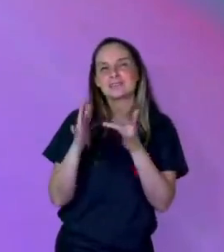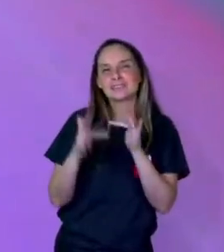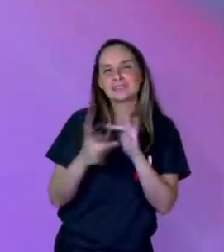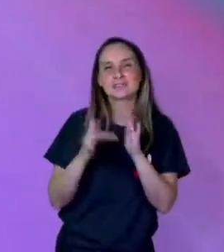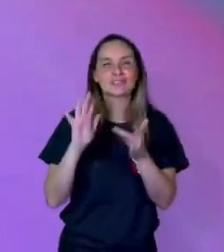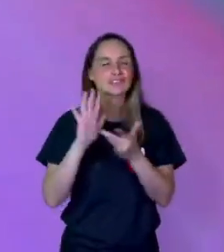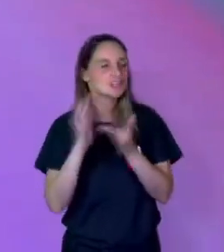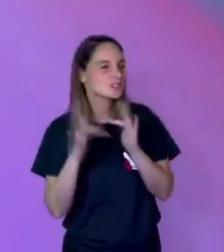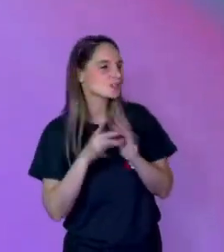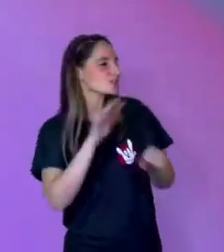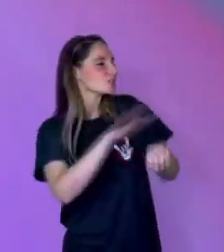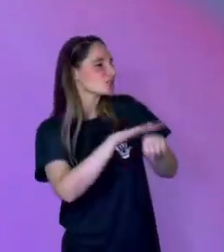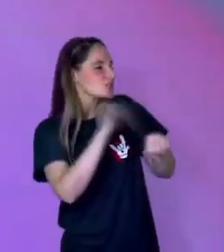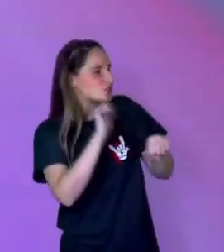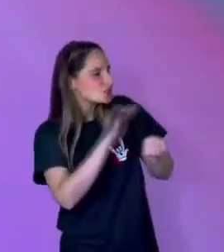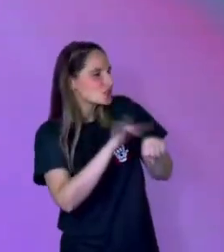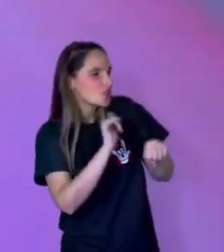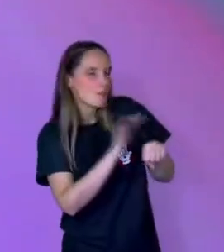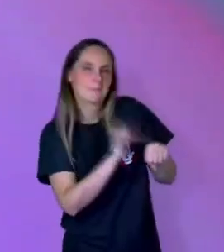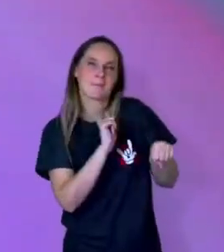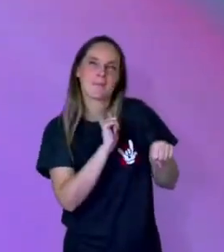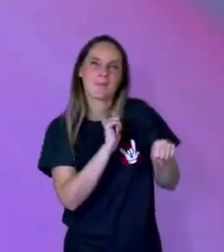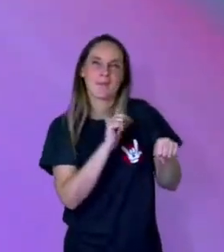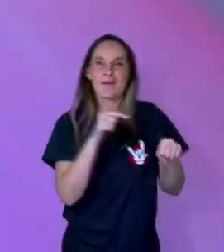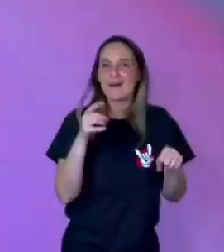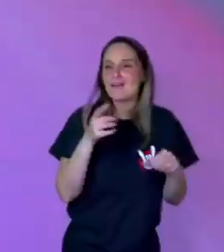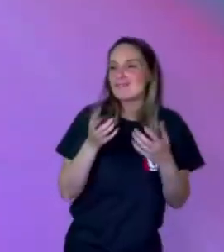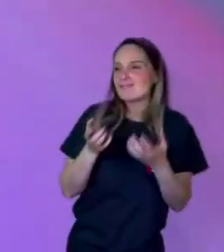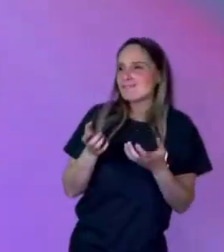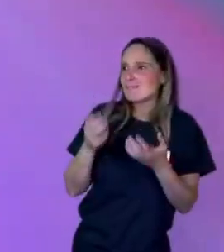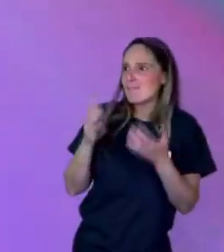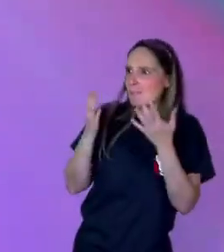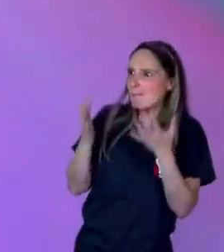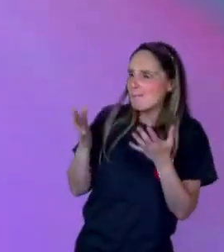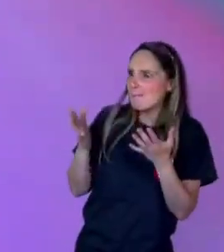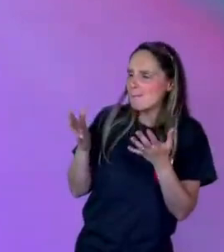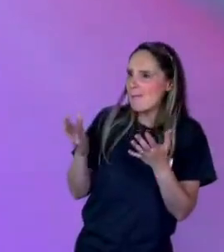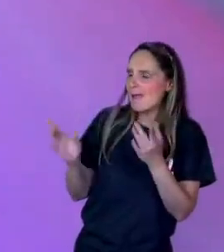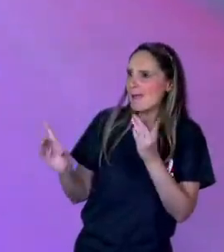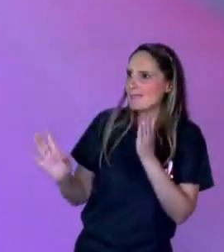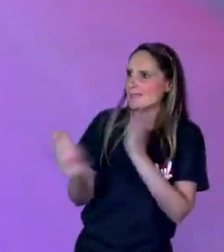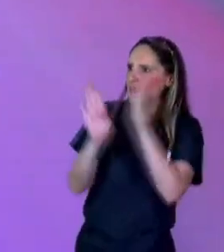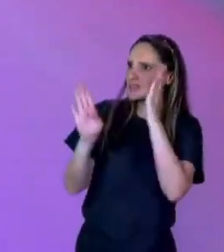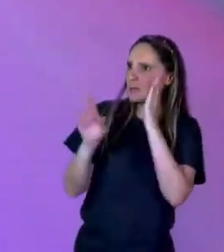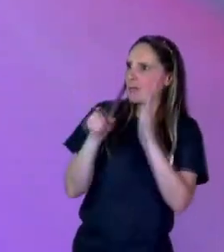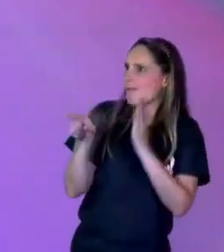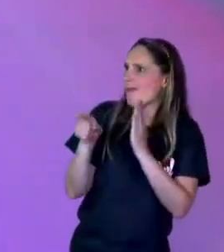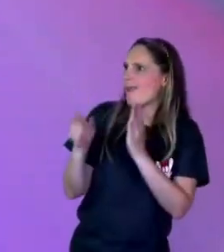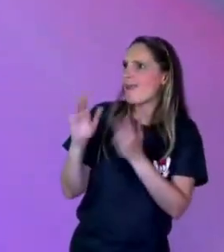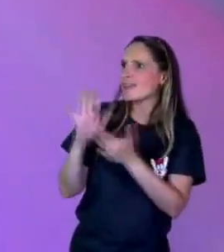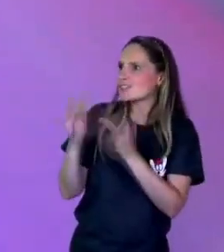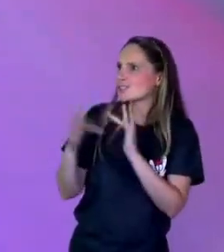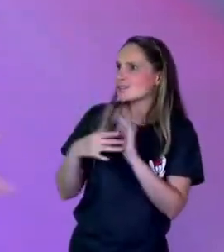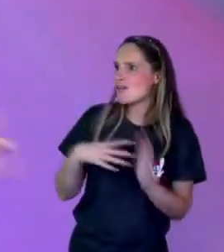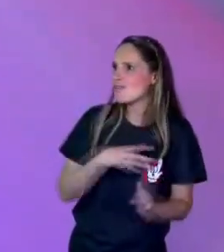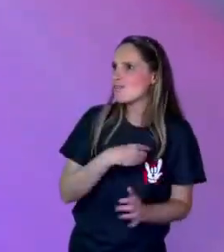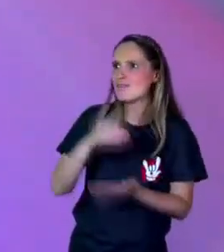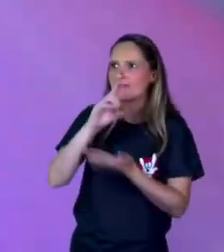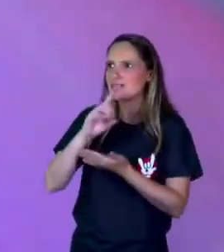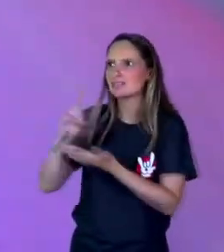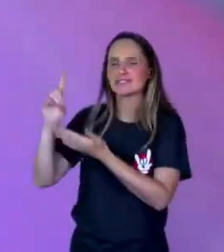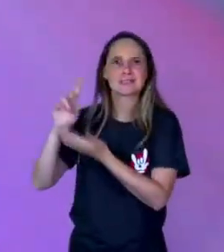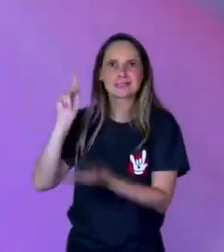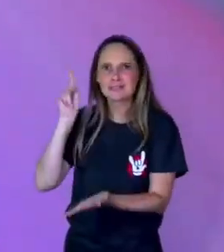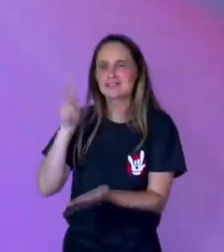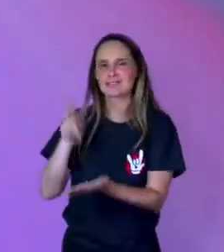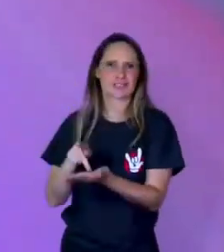foi suficiente para te jogar no chão e reconhecer que ele era o Filho de Deus, que ele era o Rei de Israel. Se você estivesse andando com ele